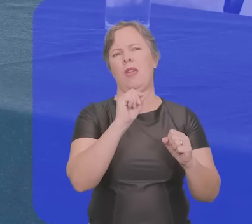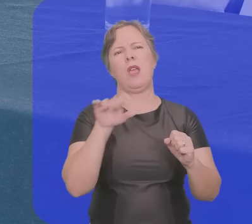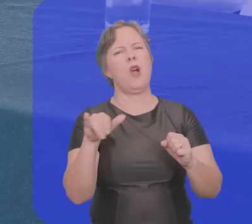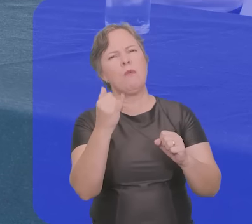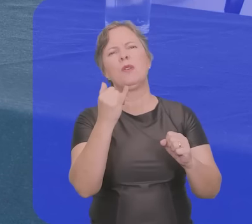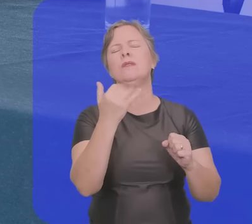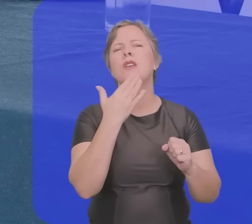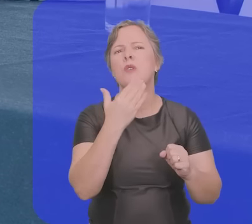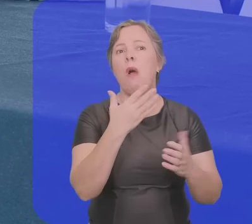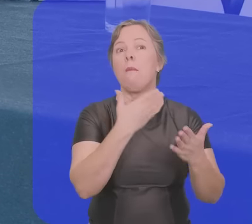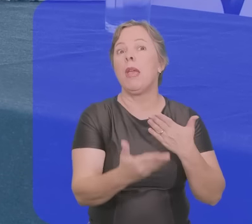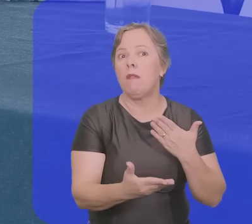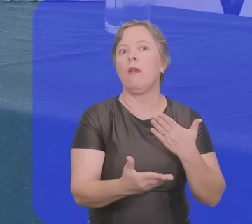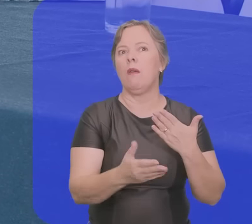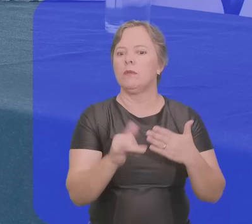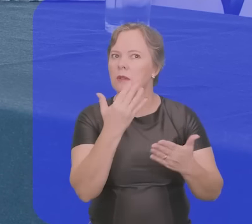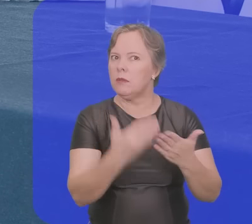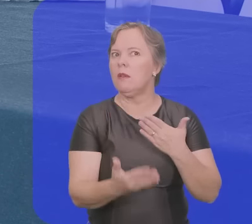foram perdidas, identificar